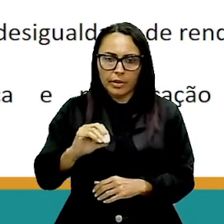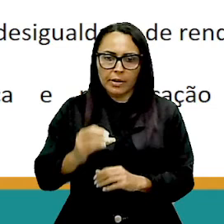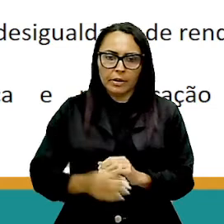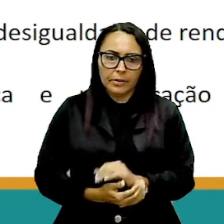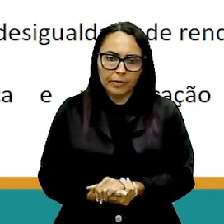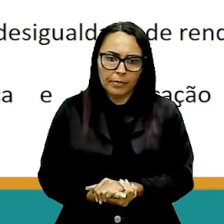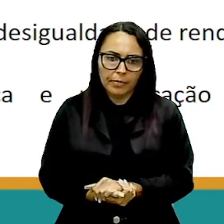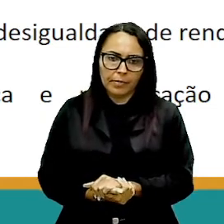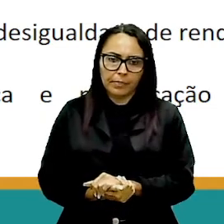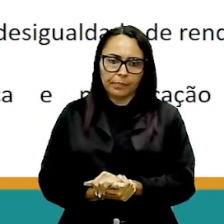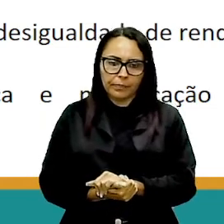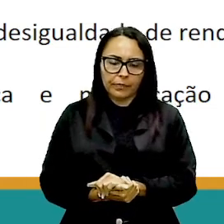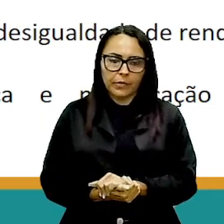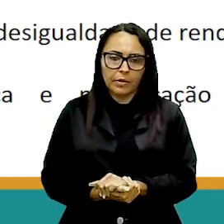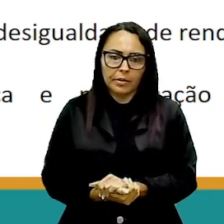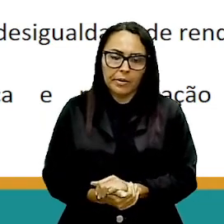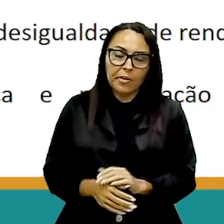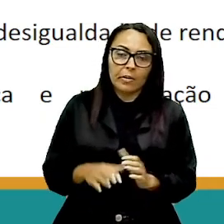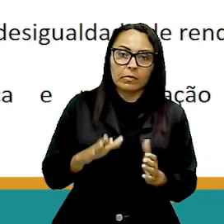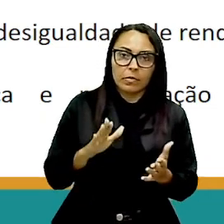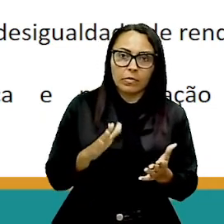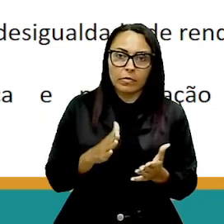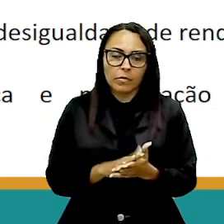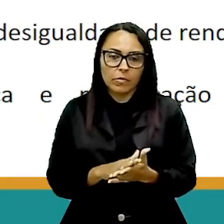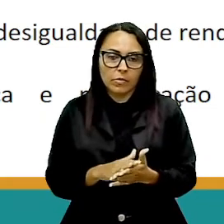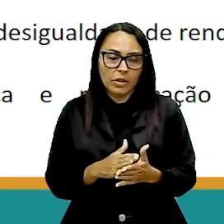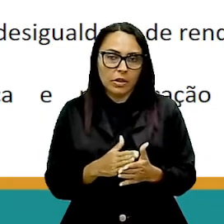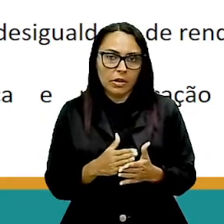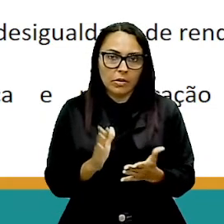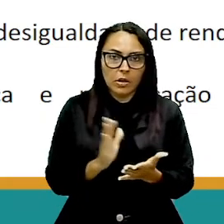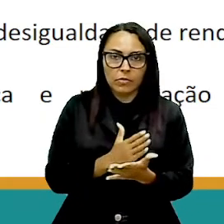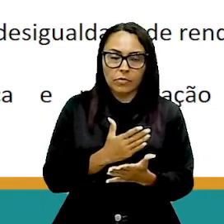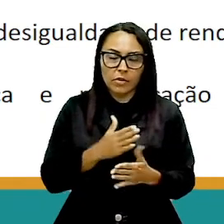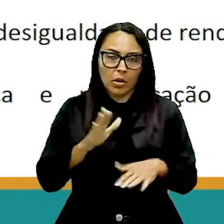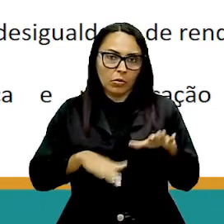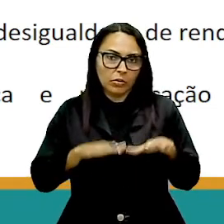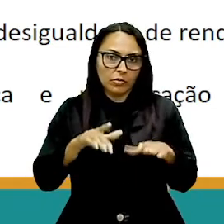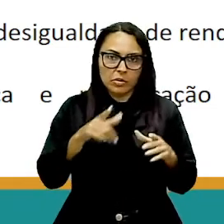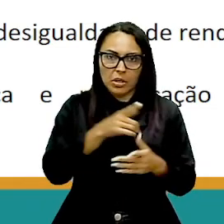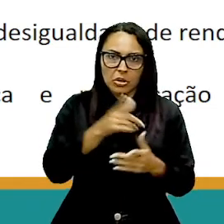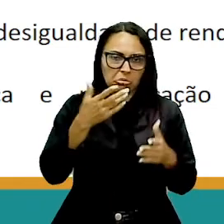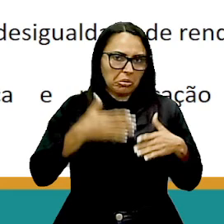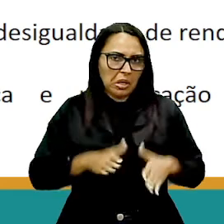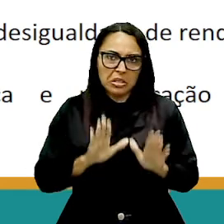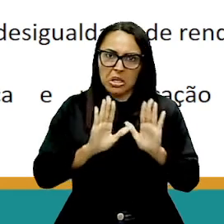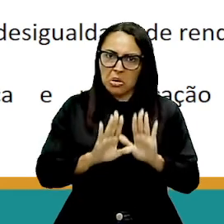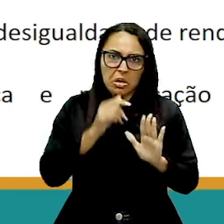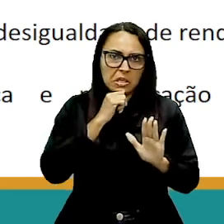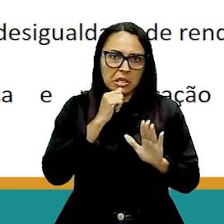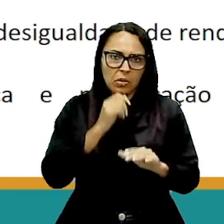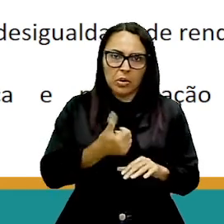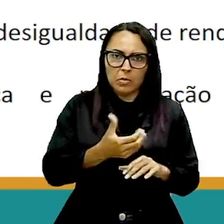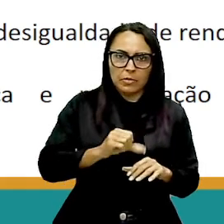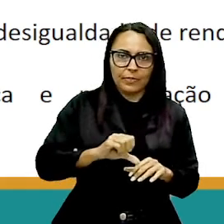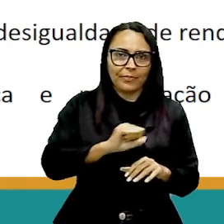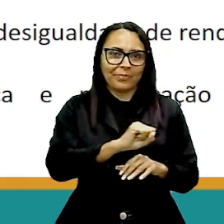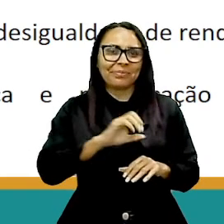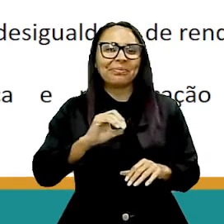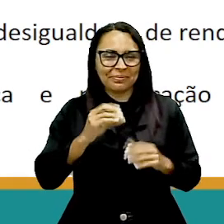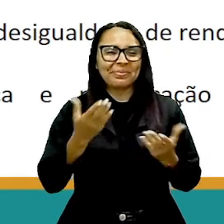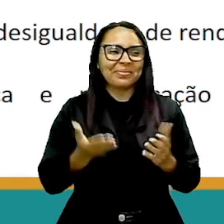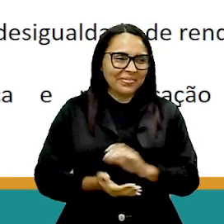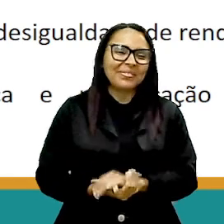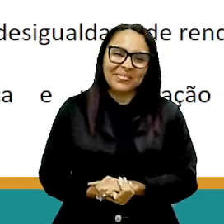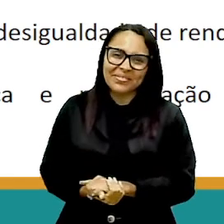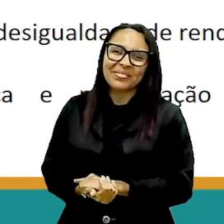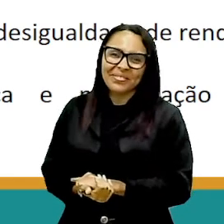1980. Né? Talvez alguns de vocês, talvez não, né? Alguns de vocês não eram nem nascidos ainda, eu acho que só nossa amiga aqui da Libras aqui,